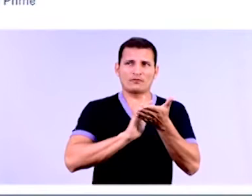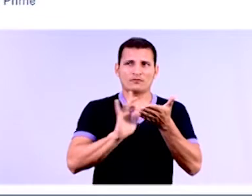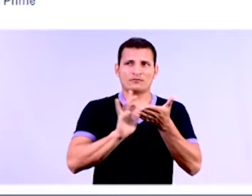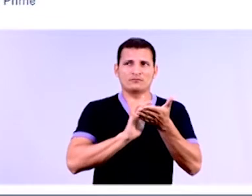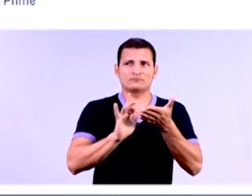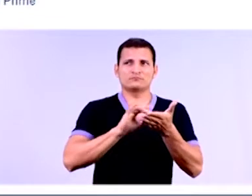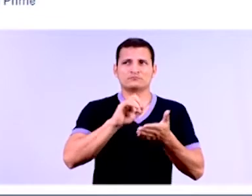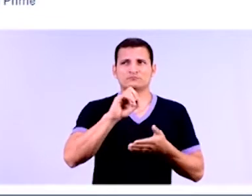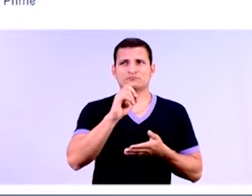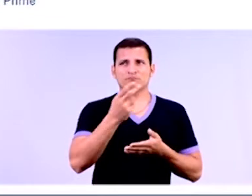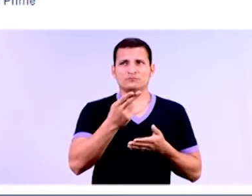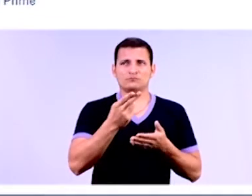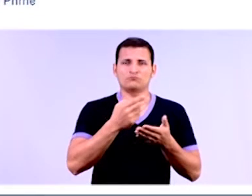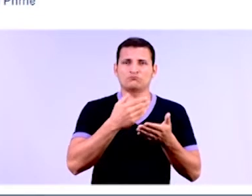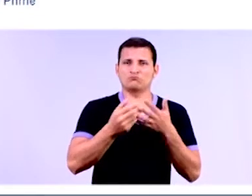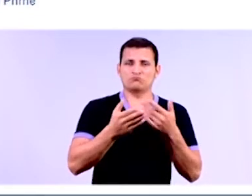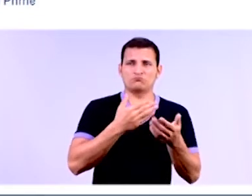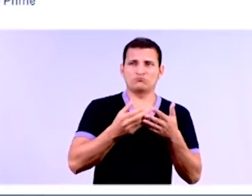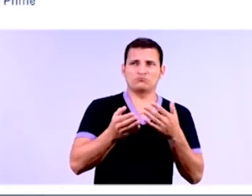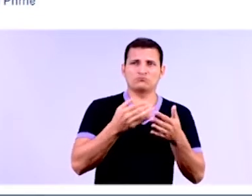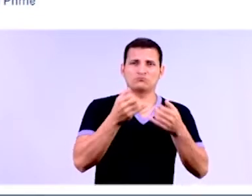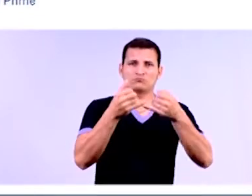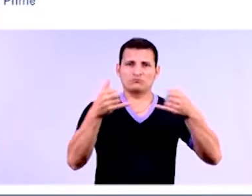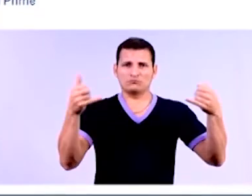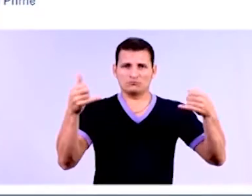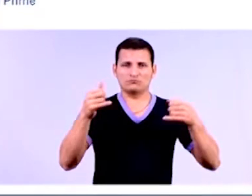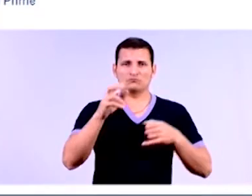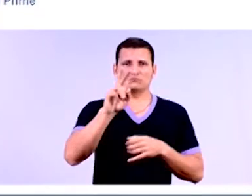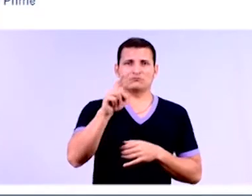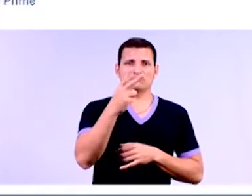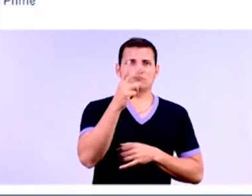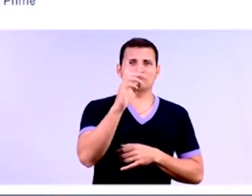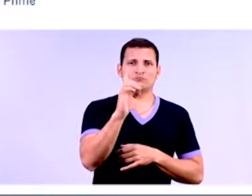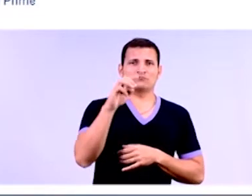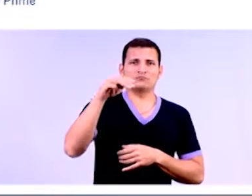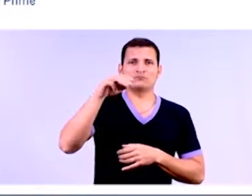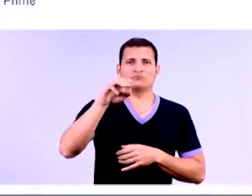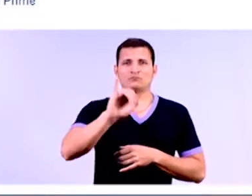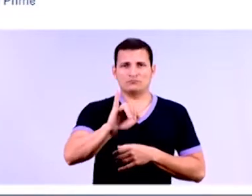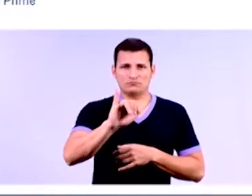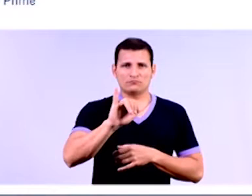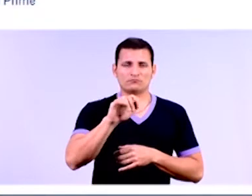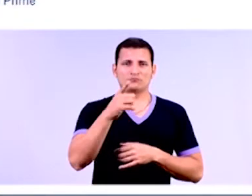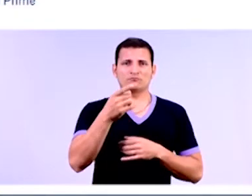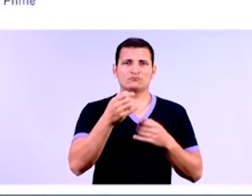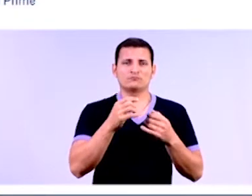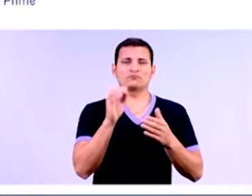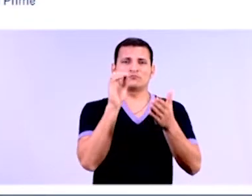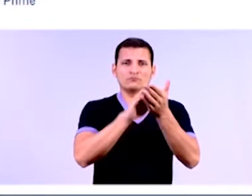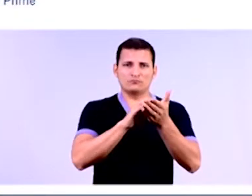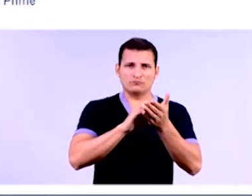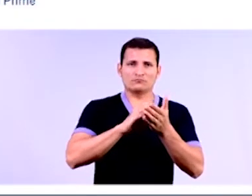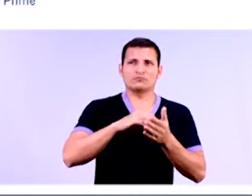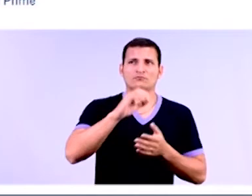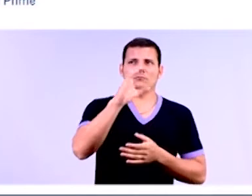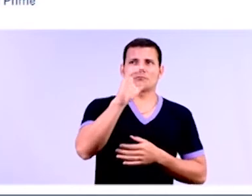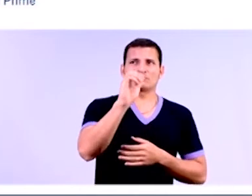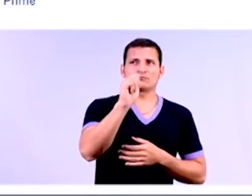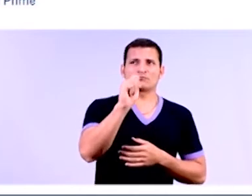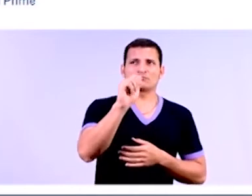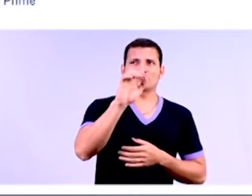um cabo HDMI, né? Então, você vai colocar cabo HDMI, você coloca cable